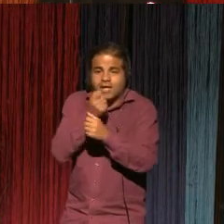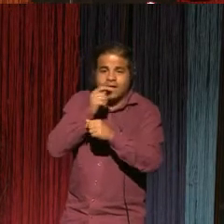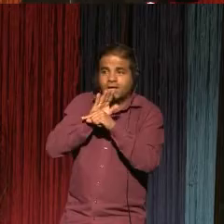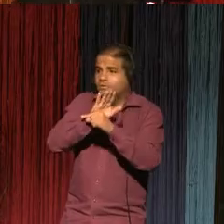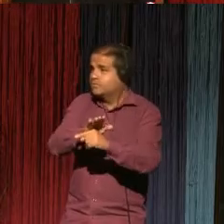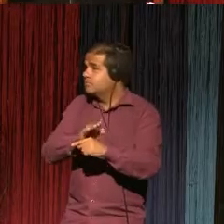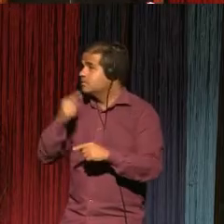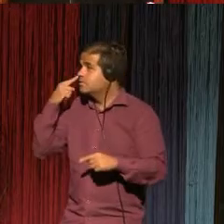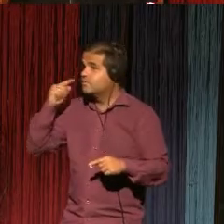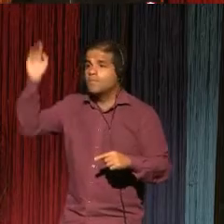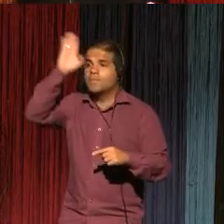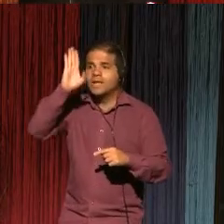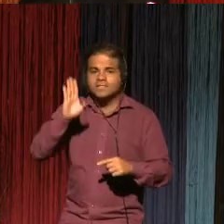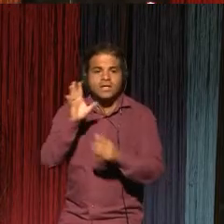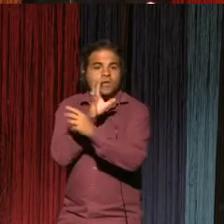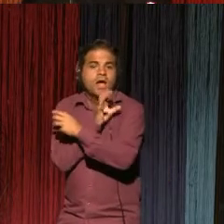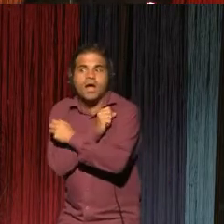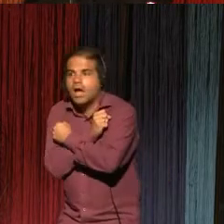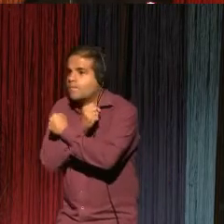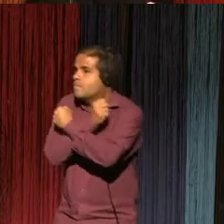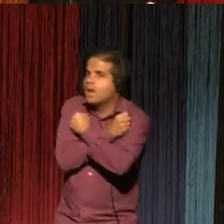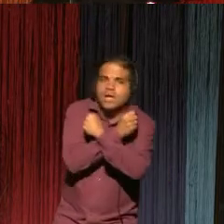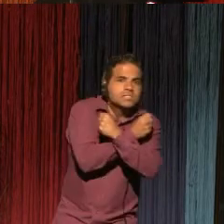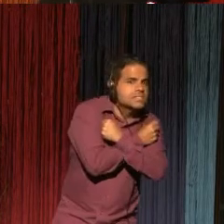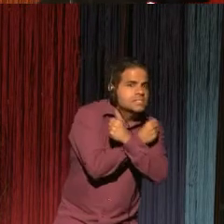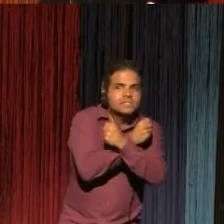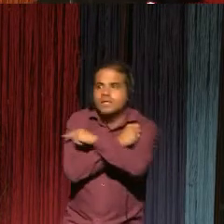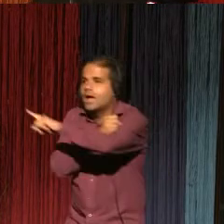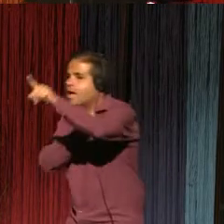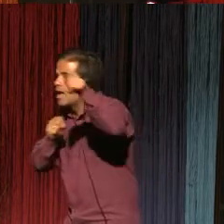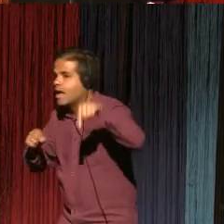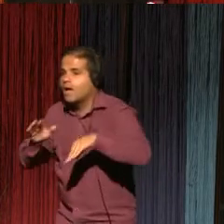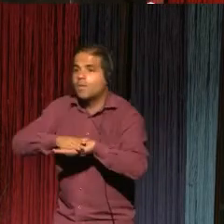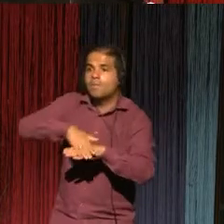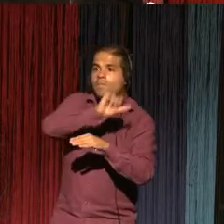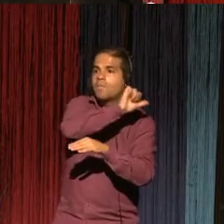o brasileiro adora abraçar. Muito